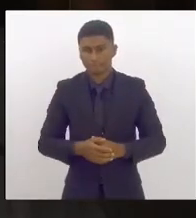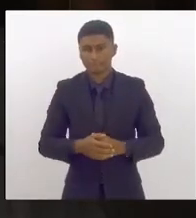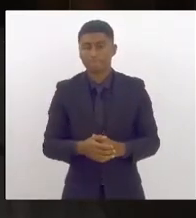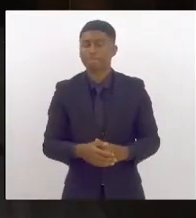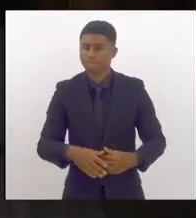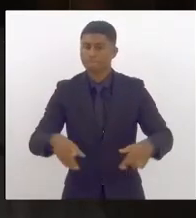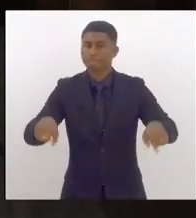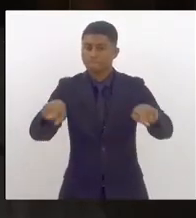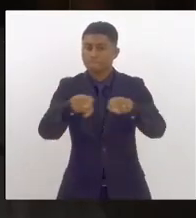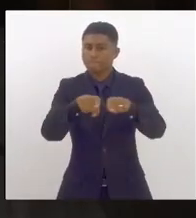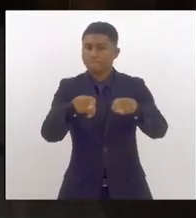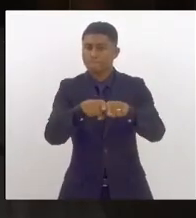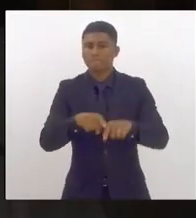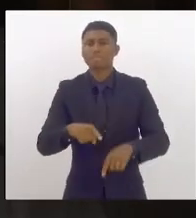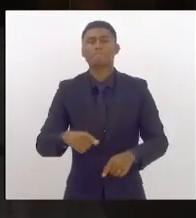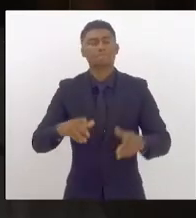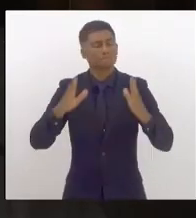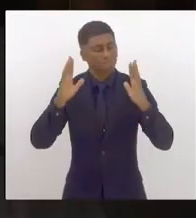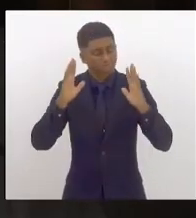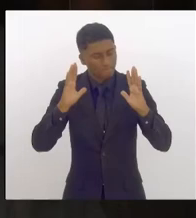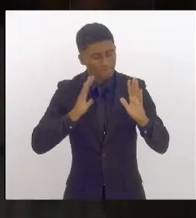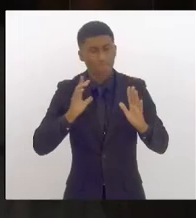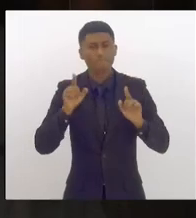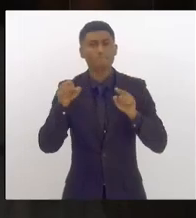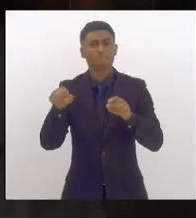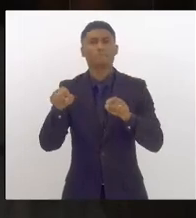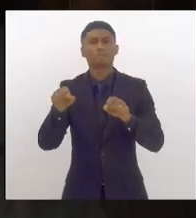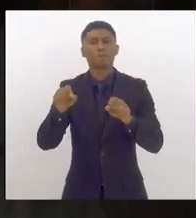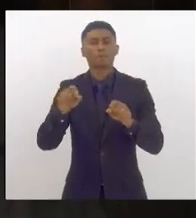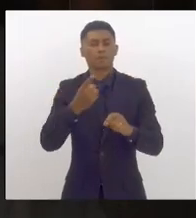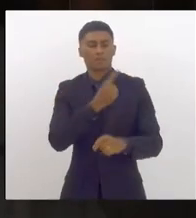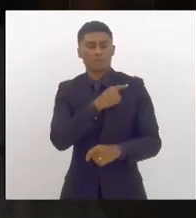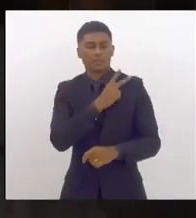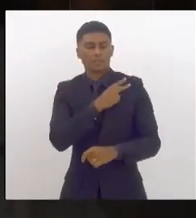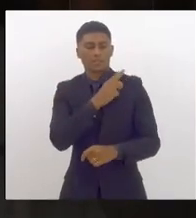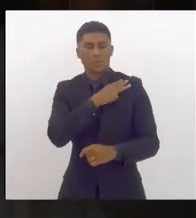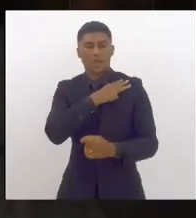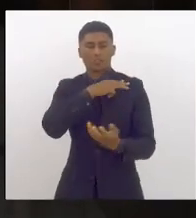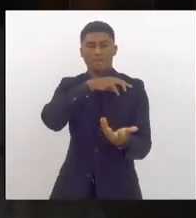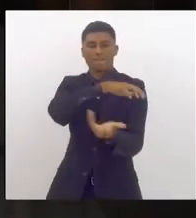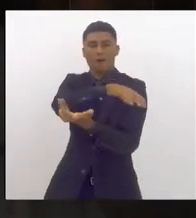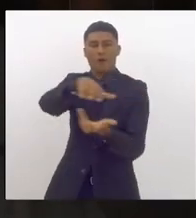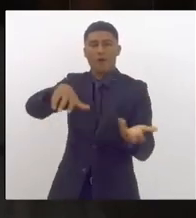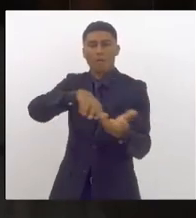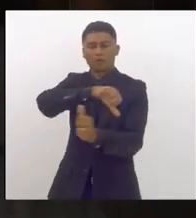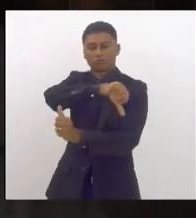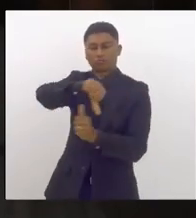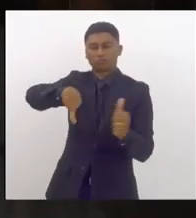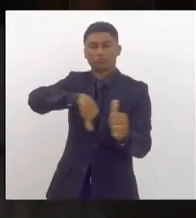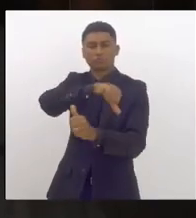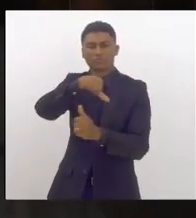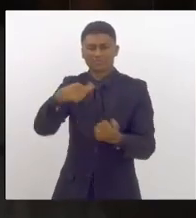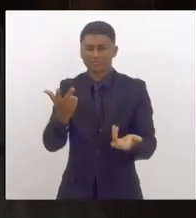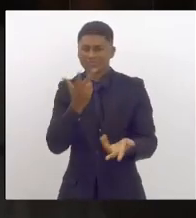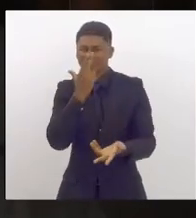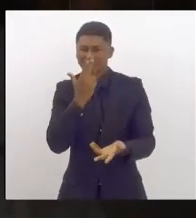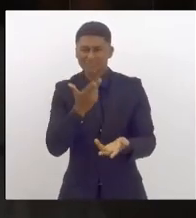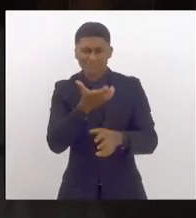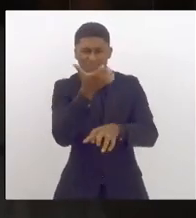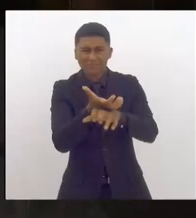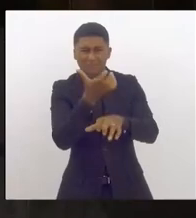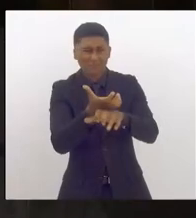malfadado improvisada jamais discutida reforma do ensino médio apequenando o currículo EA formação